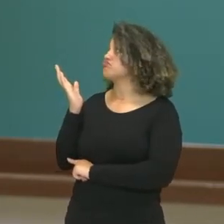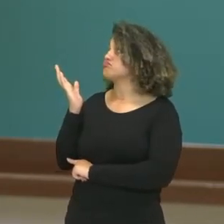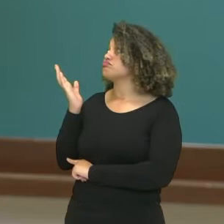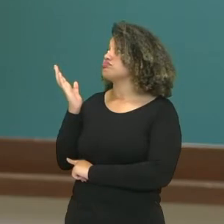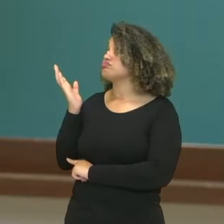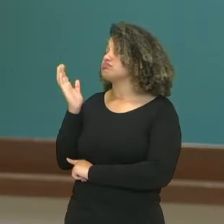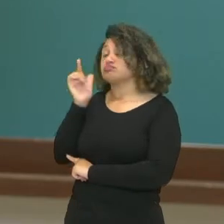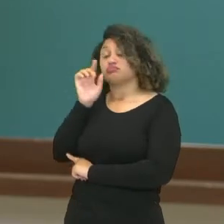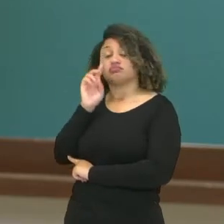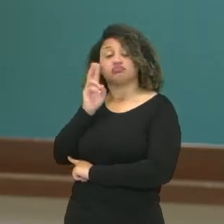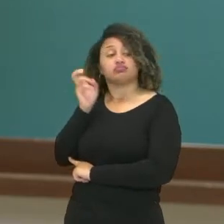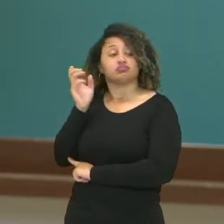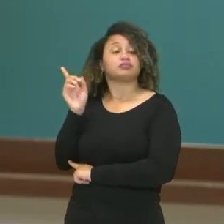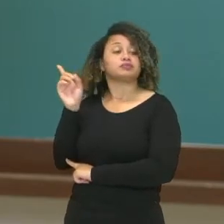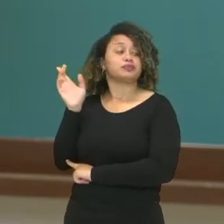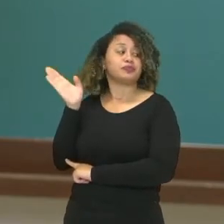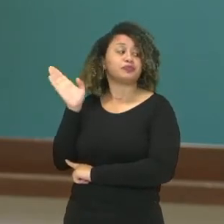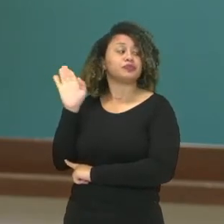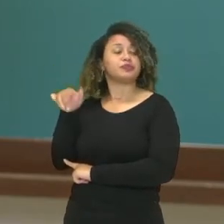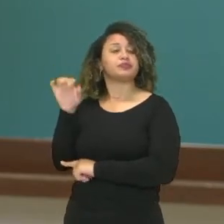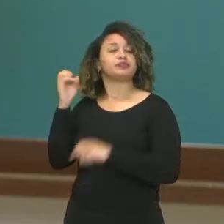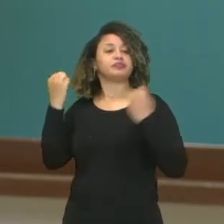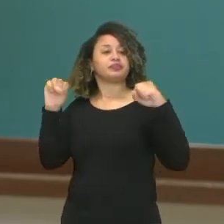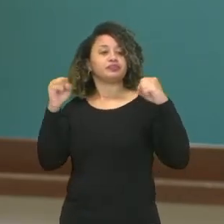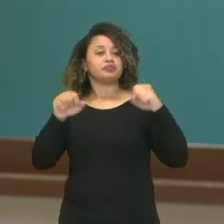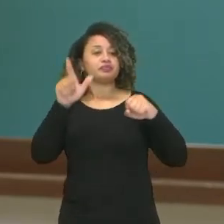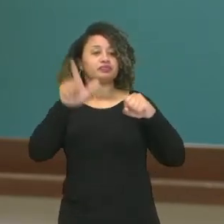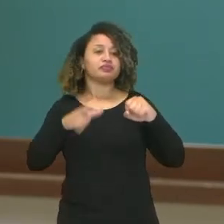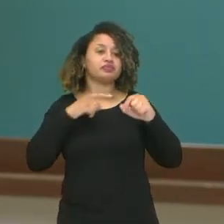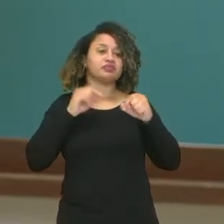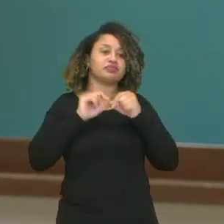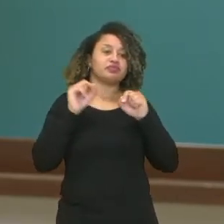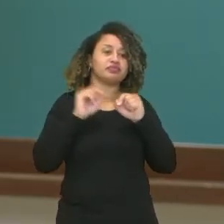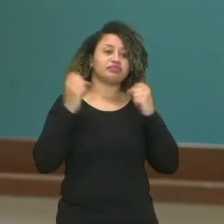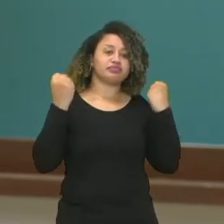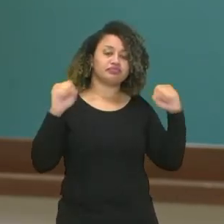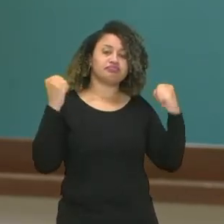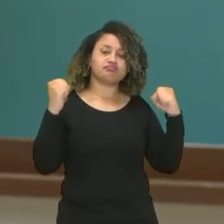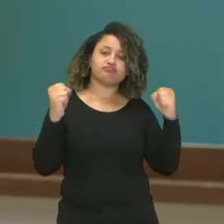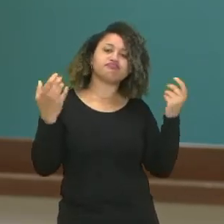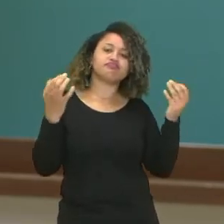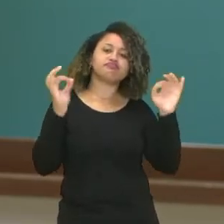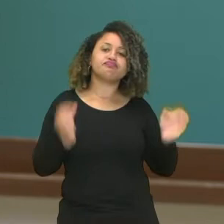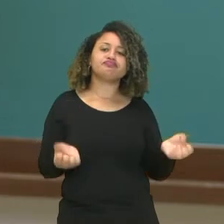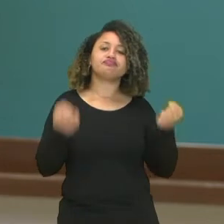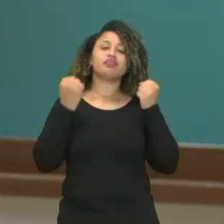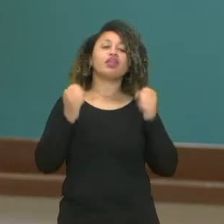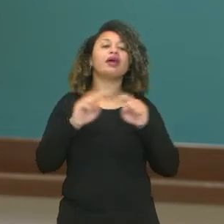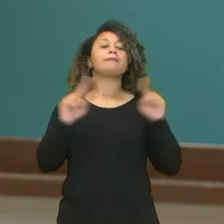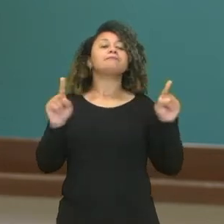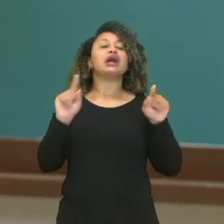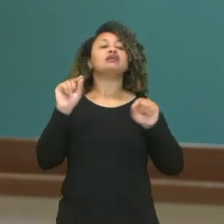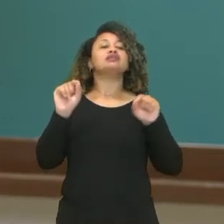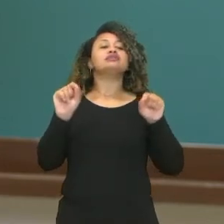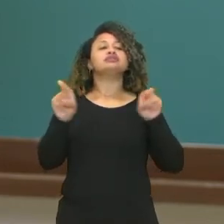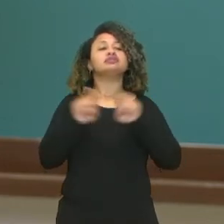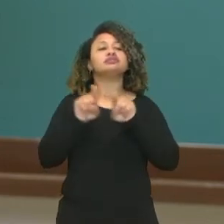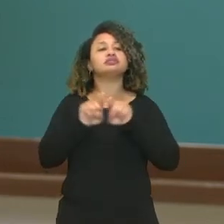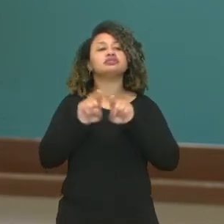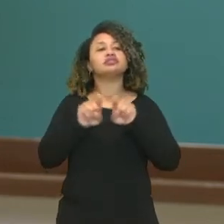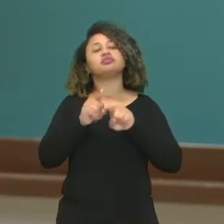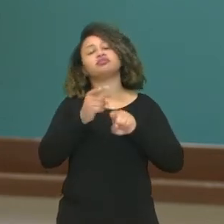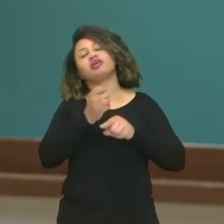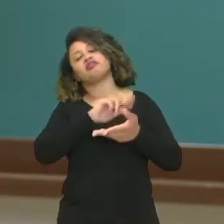aqui os aparelhos, né, os equipamentos, uma pessoa fazendo ali a sua aula, mas a gente vai falar um pouquinho sobre